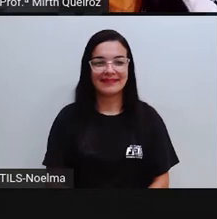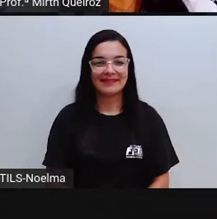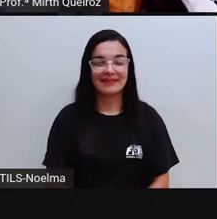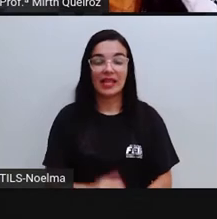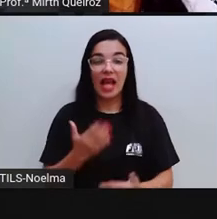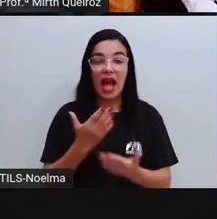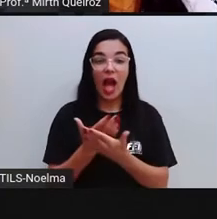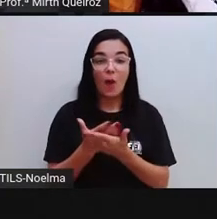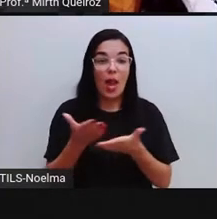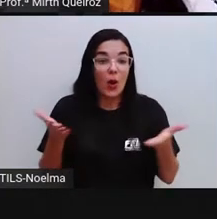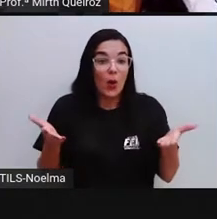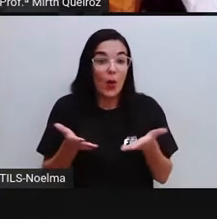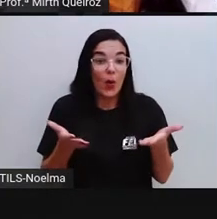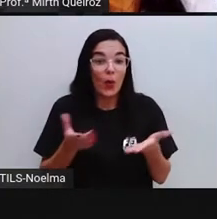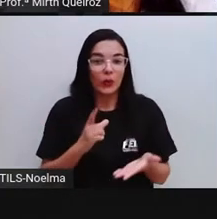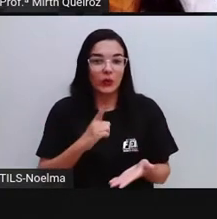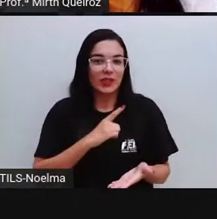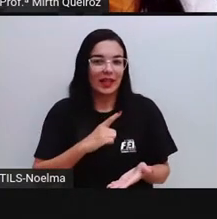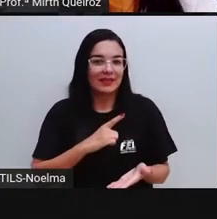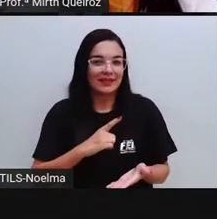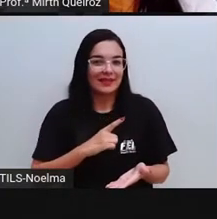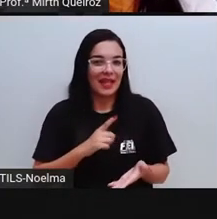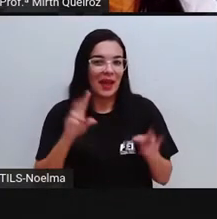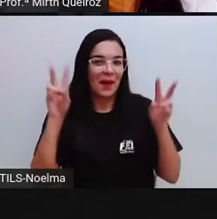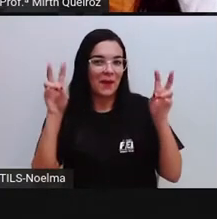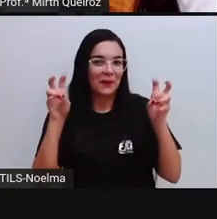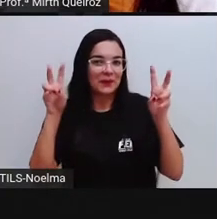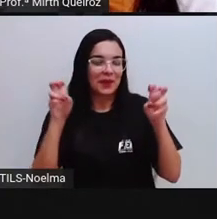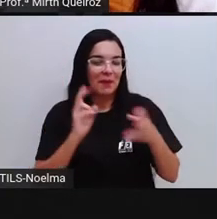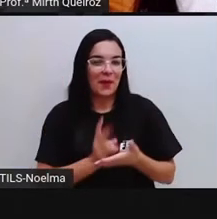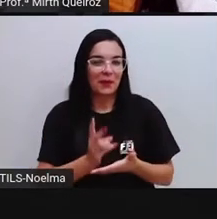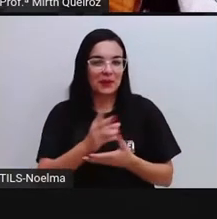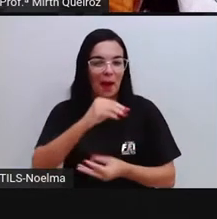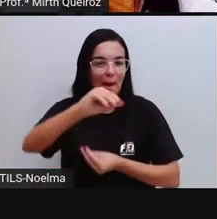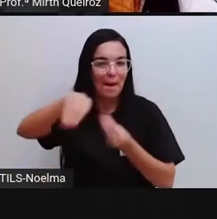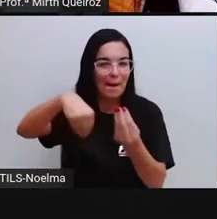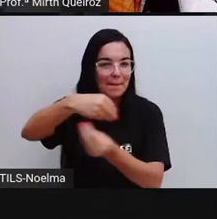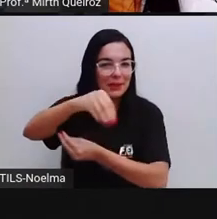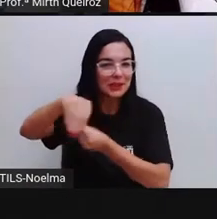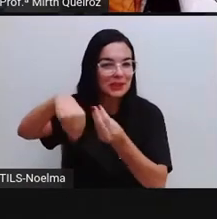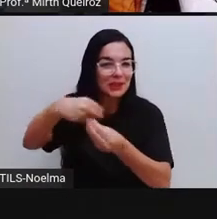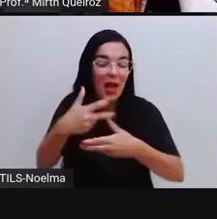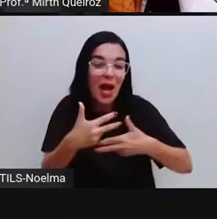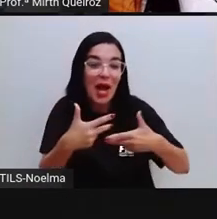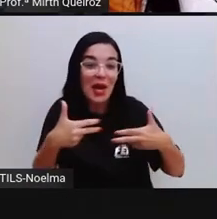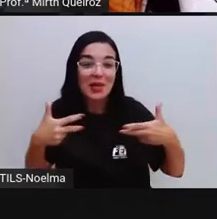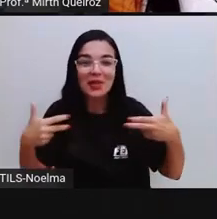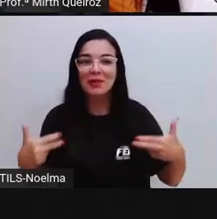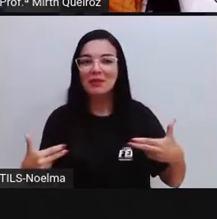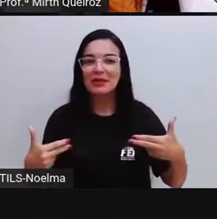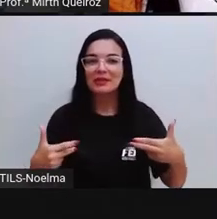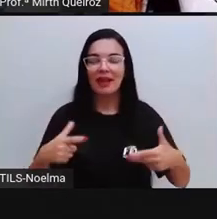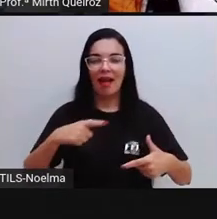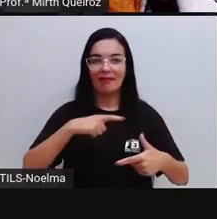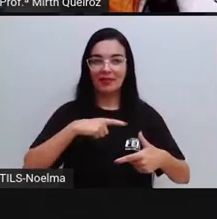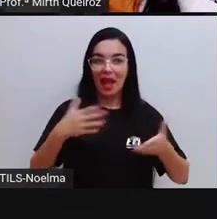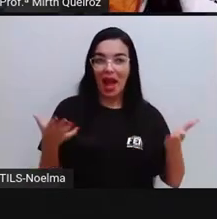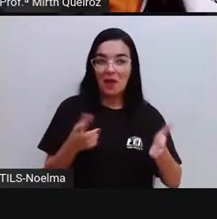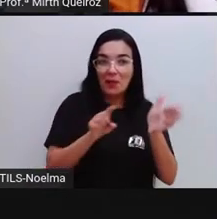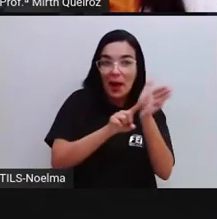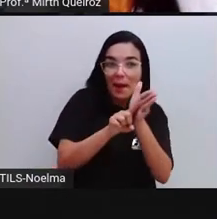Na aula de hoje, nós iremos falar aí, continuar a falar sobre mistura de materiais. Nós vamos